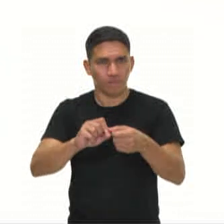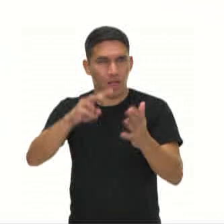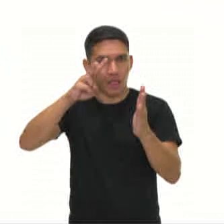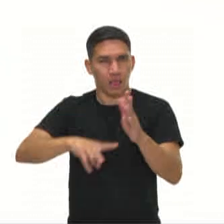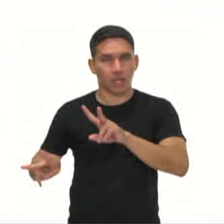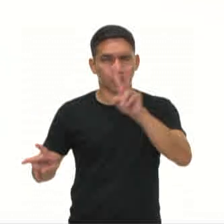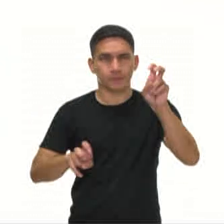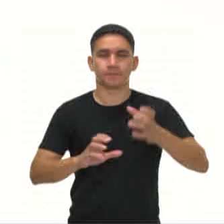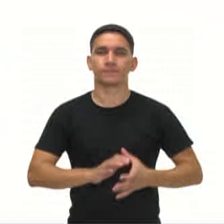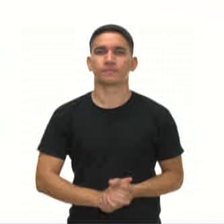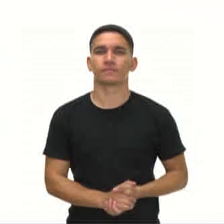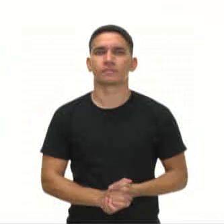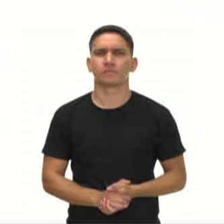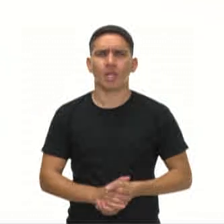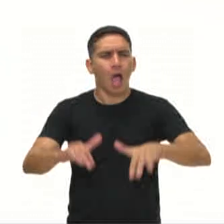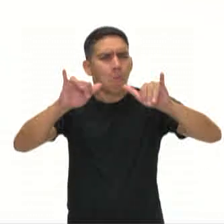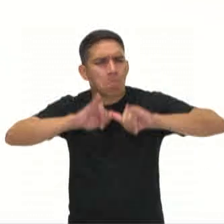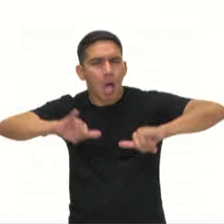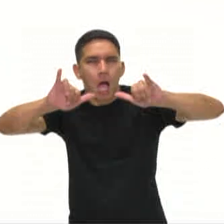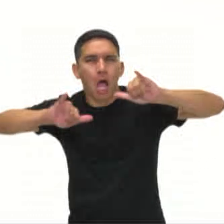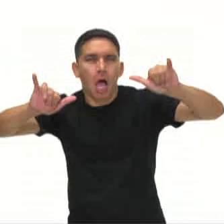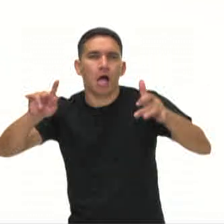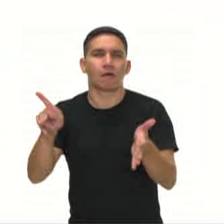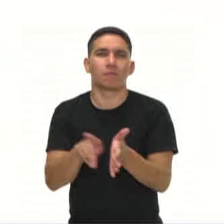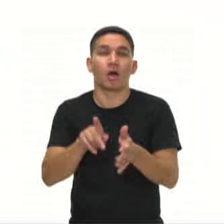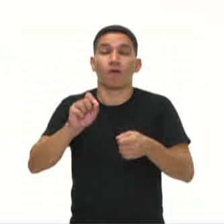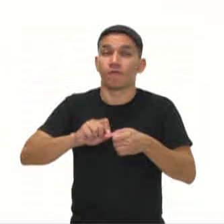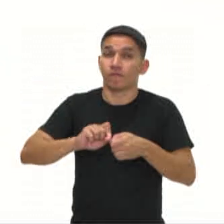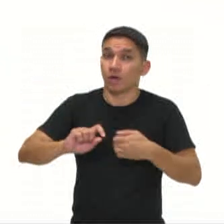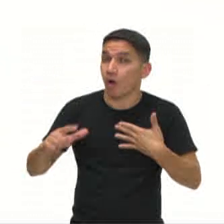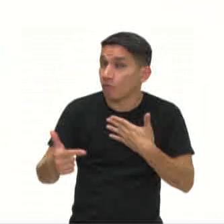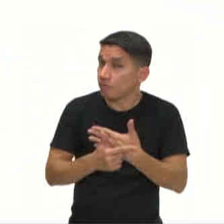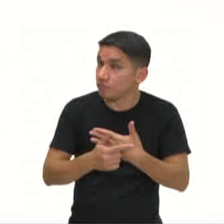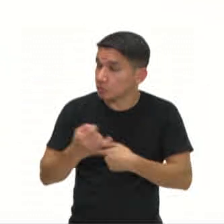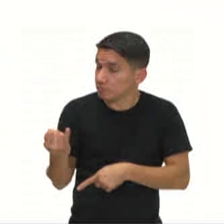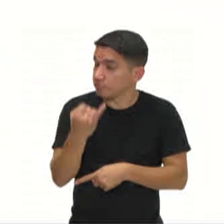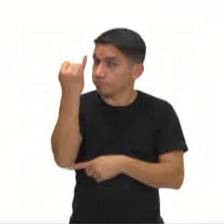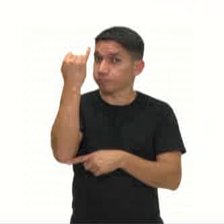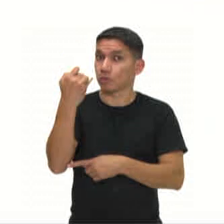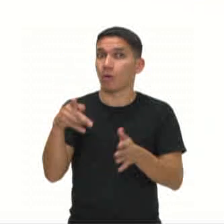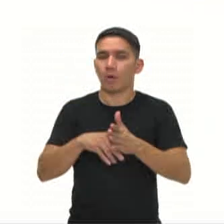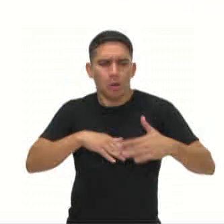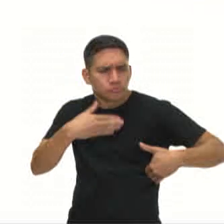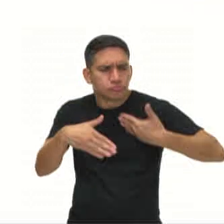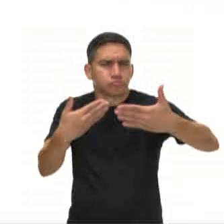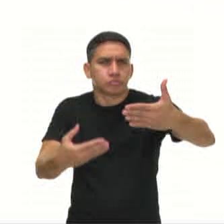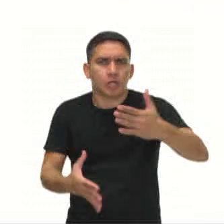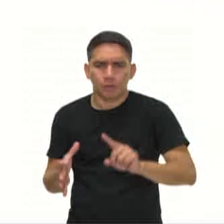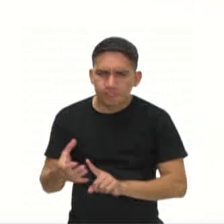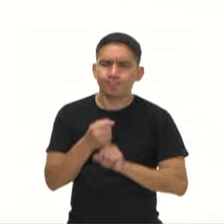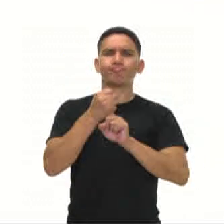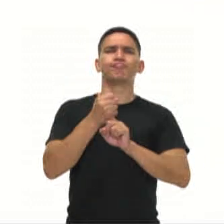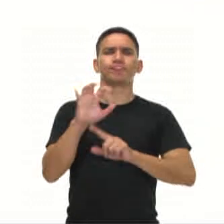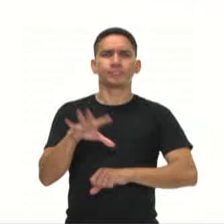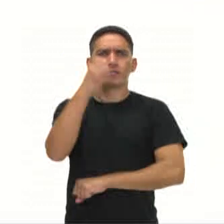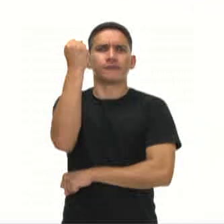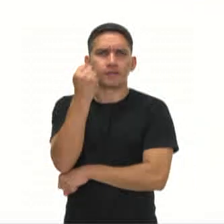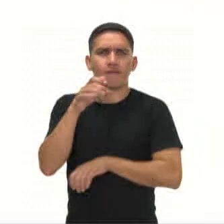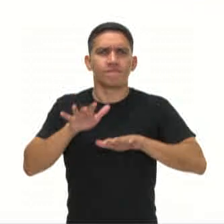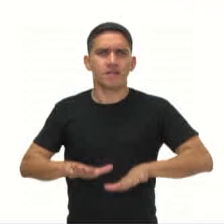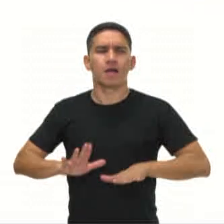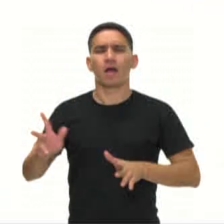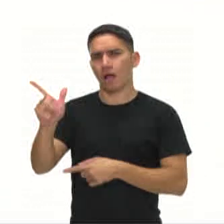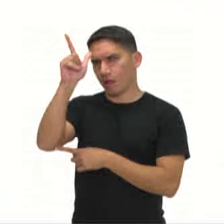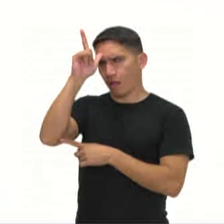texto comigo. A propaganda exerceu um papel fundamental no processo de consolidação política do Partido Nazista na